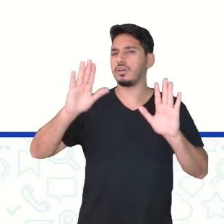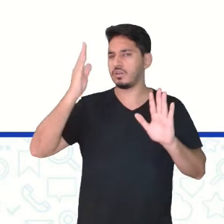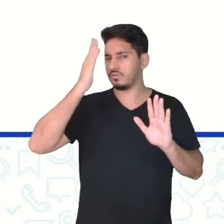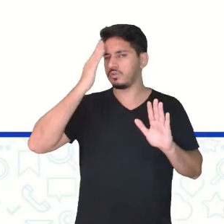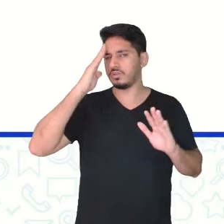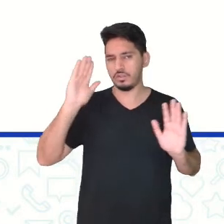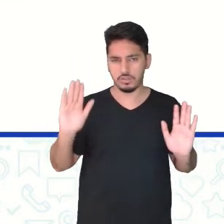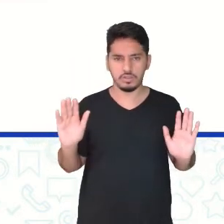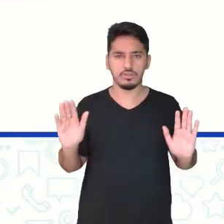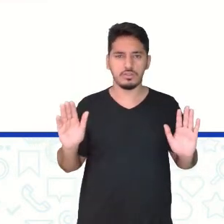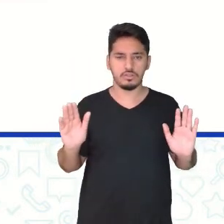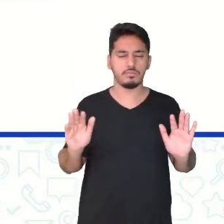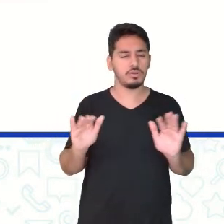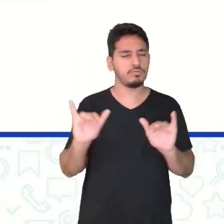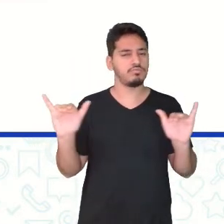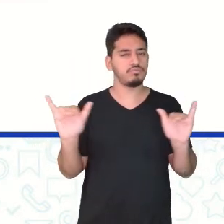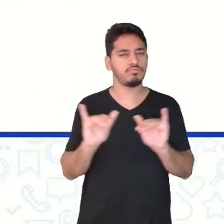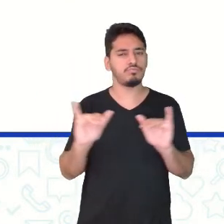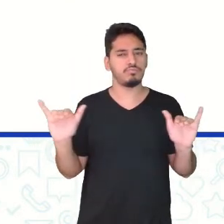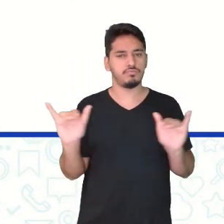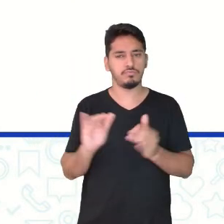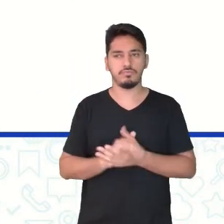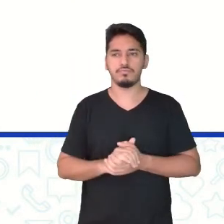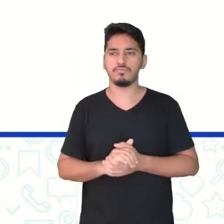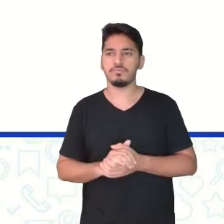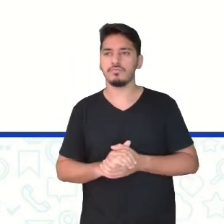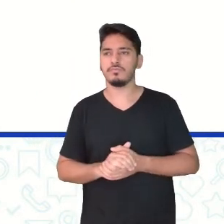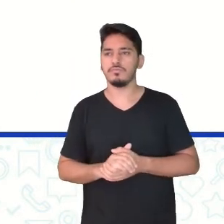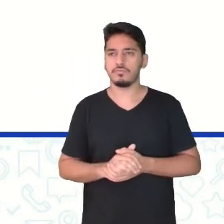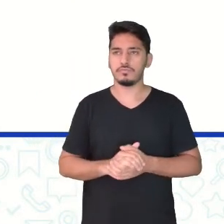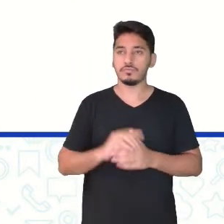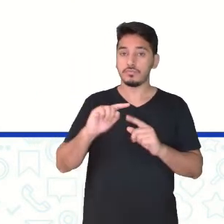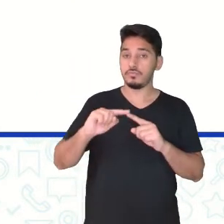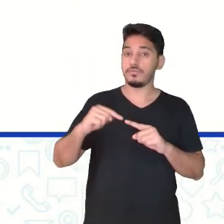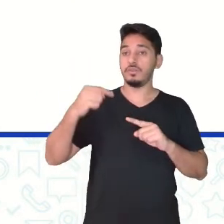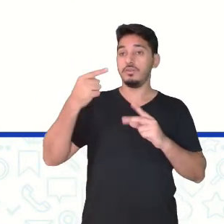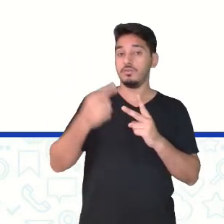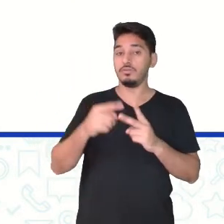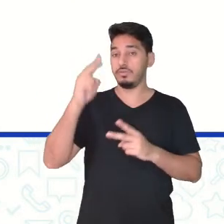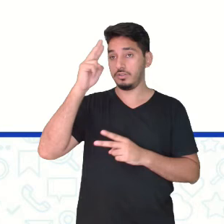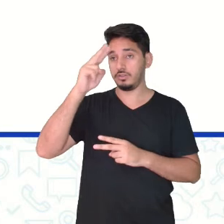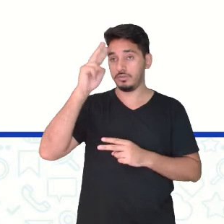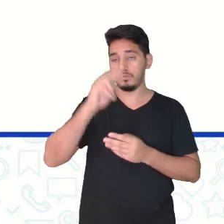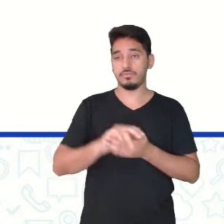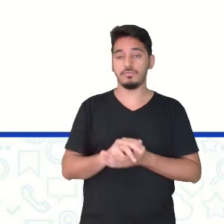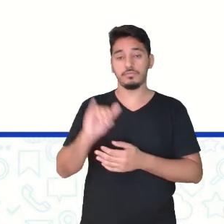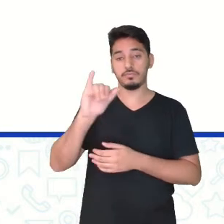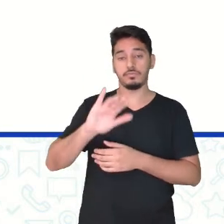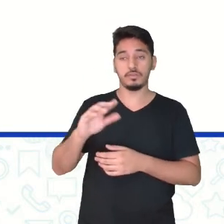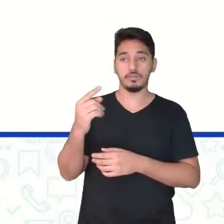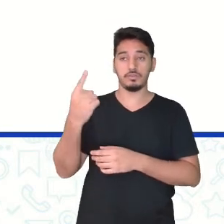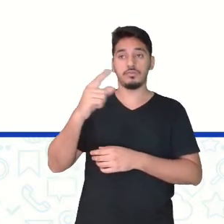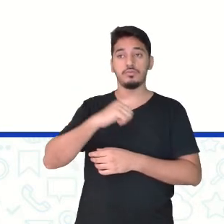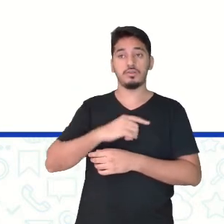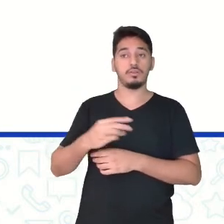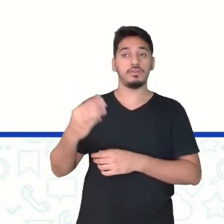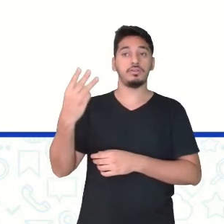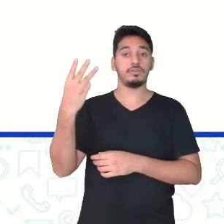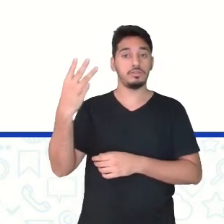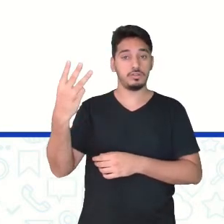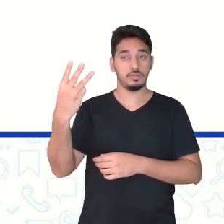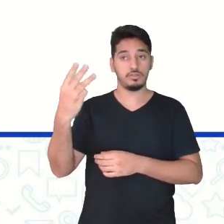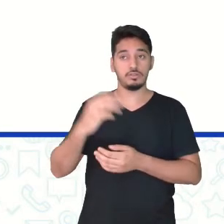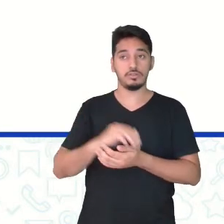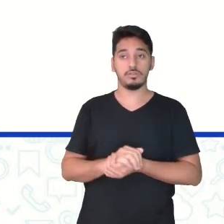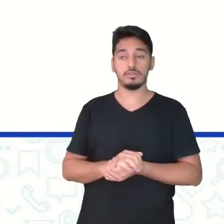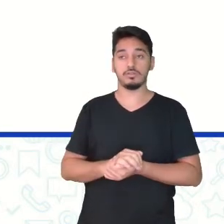entender, mais tranquilo aí a resolução. Essa outra figura, lembra aí, ó. A figura 1 tem 3,